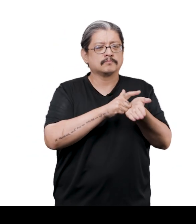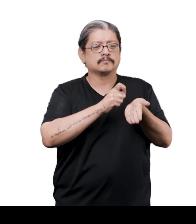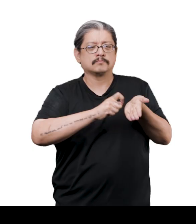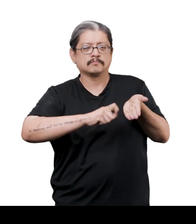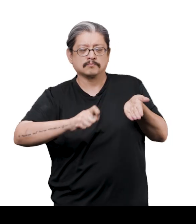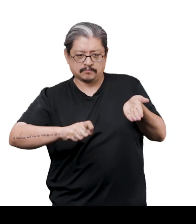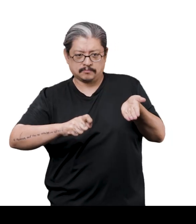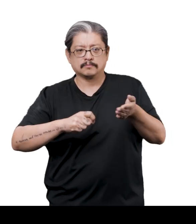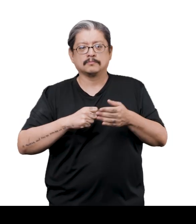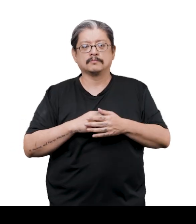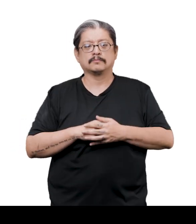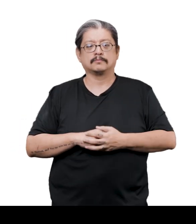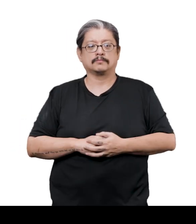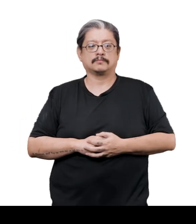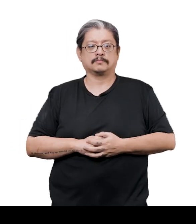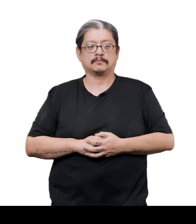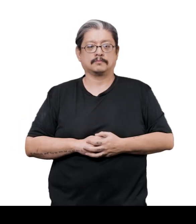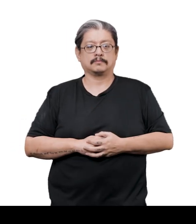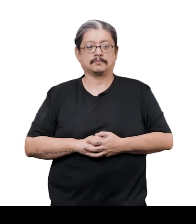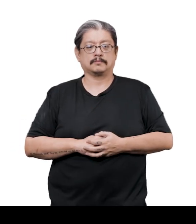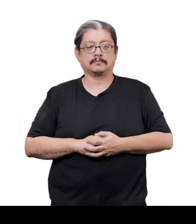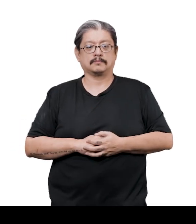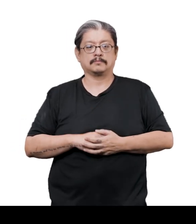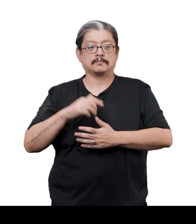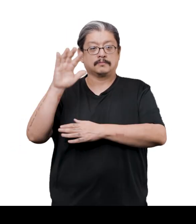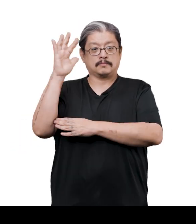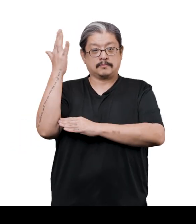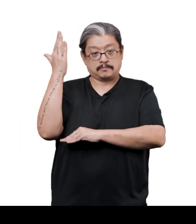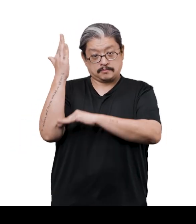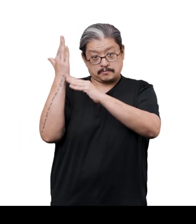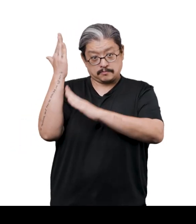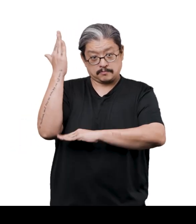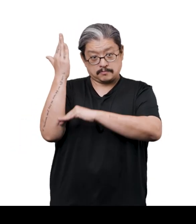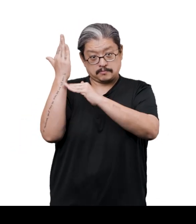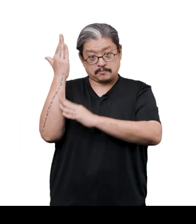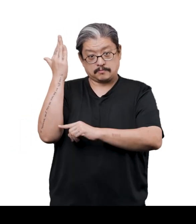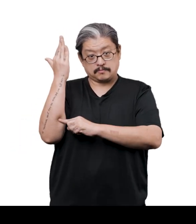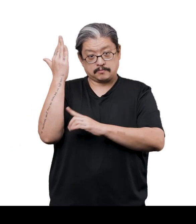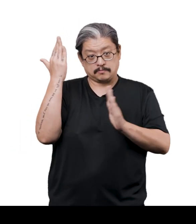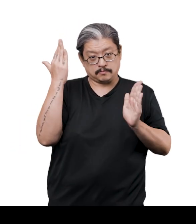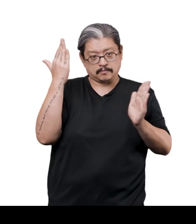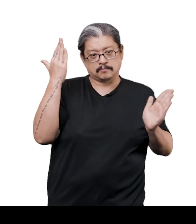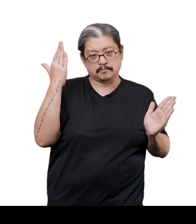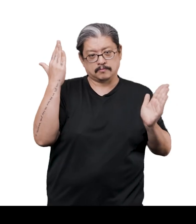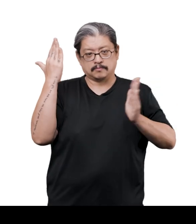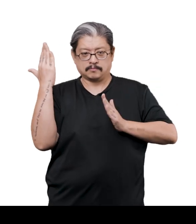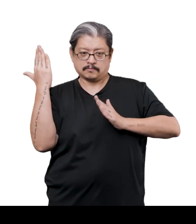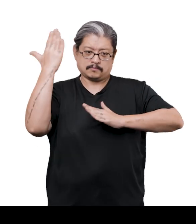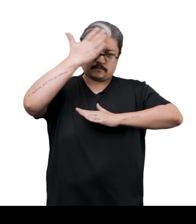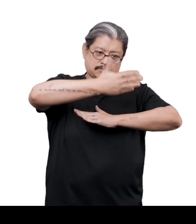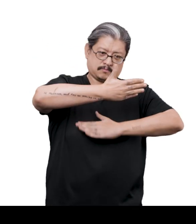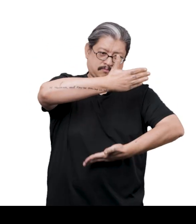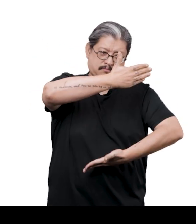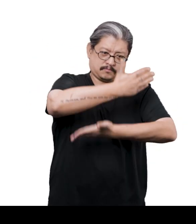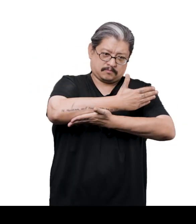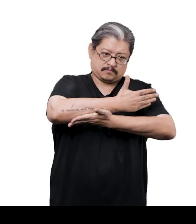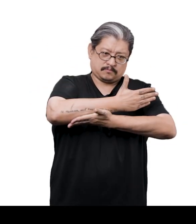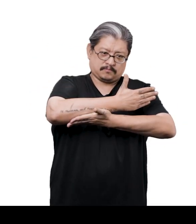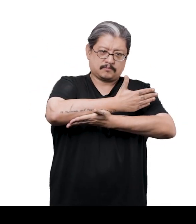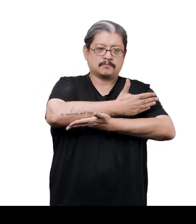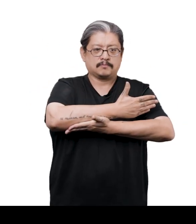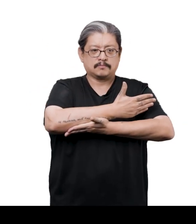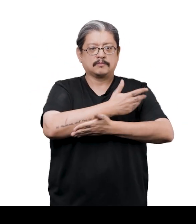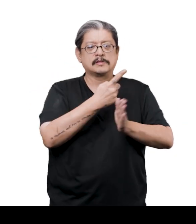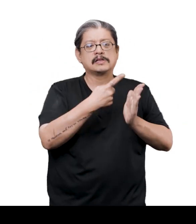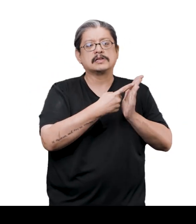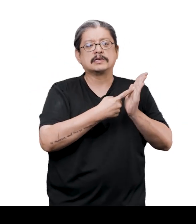inscrição. Krasberg aplica tinta escura sobre o tronco talhado e o pressiona contra a superfície do papel, revelando